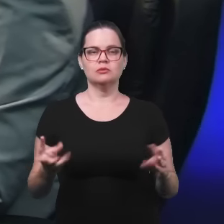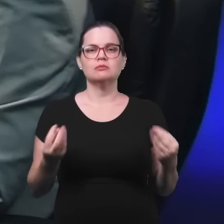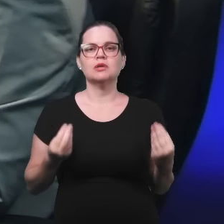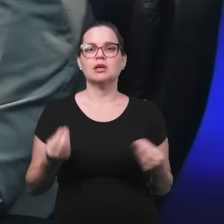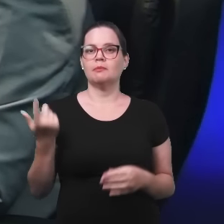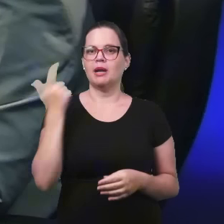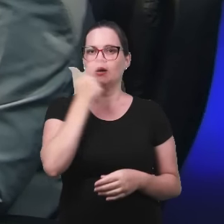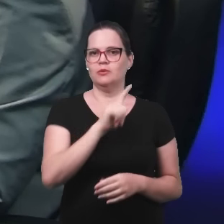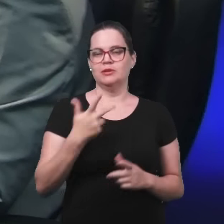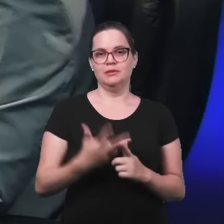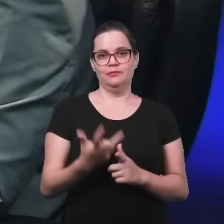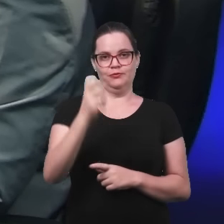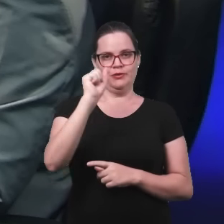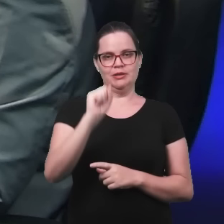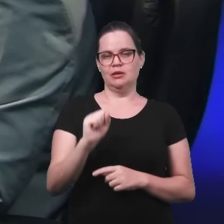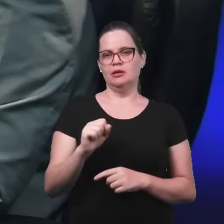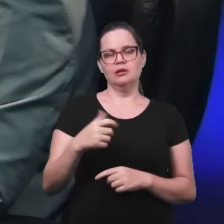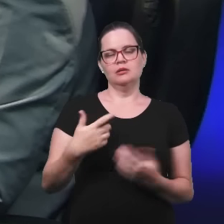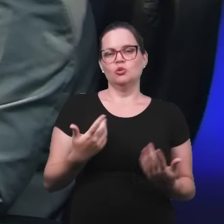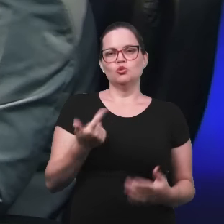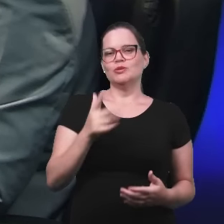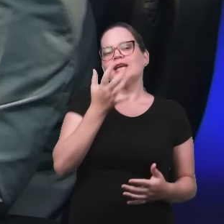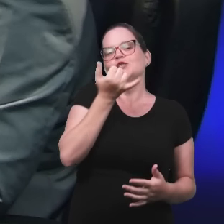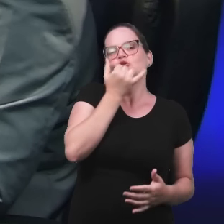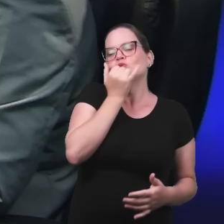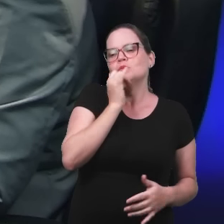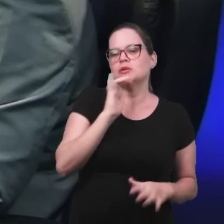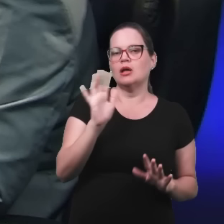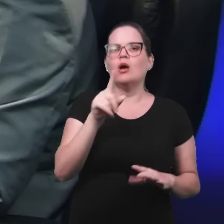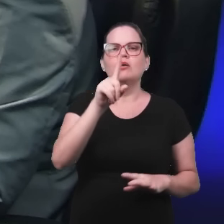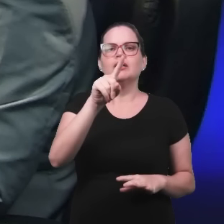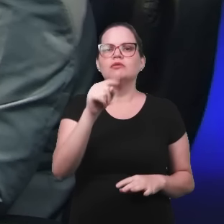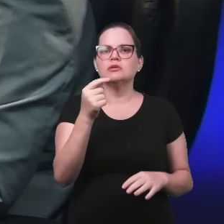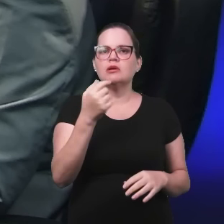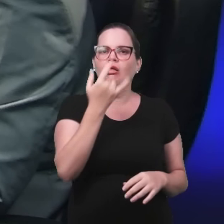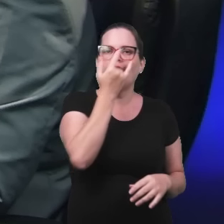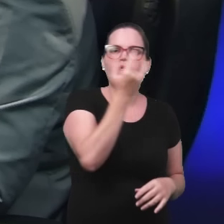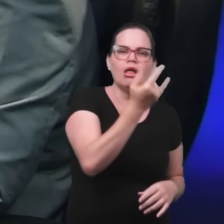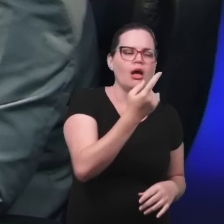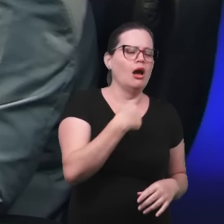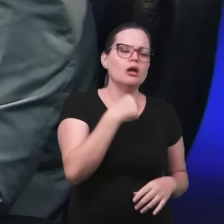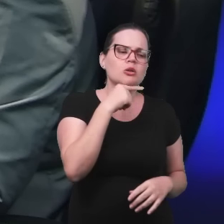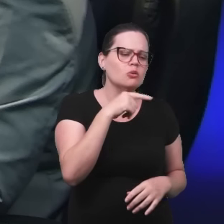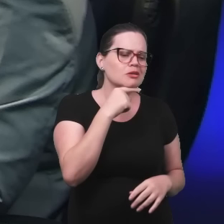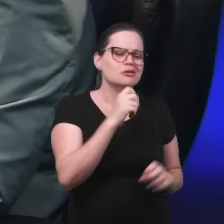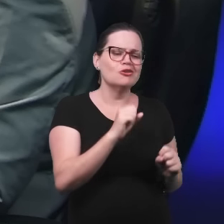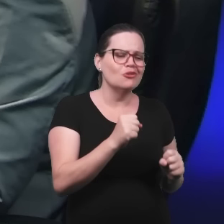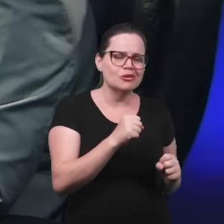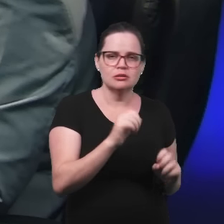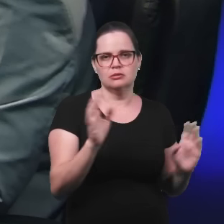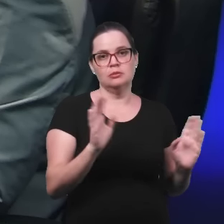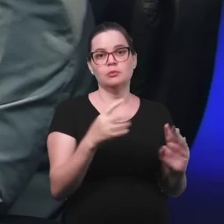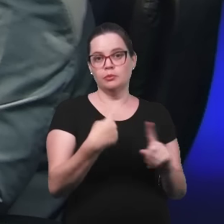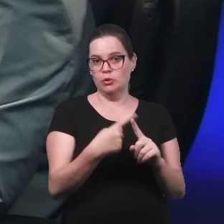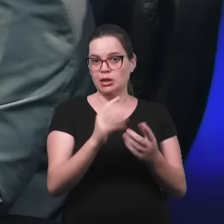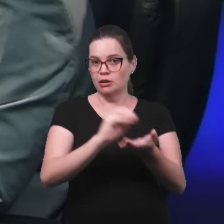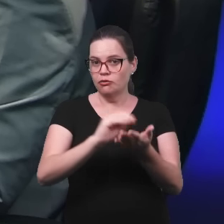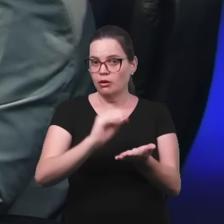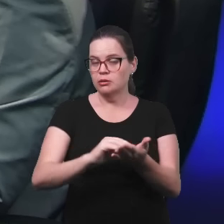vencer. Então ele não tem nem desculpa. Por exemplo, o que está te prendendo? Ah, não, então eu não tenho força, não tenho isso, tenho aquilo. Por quê? Porque